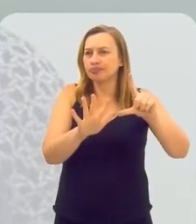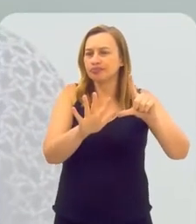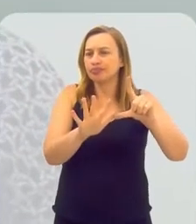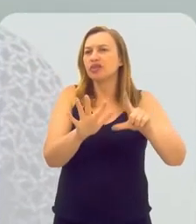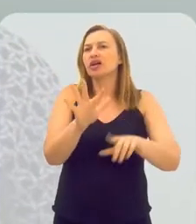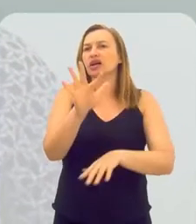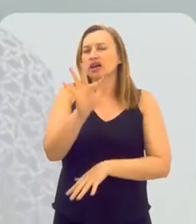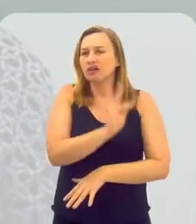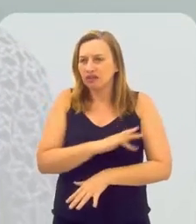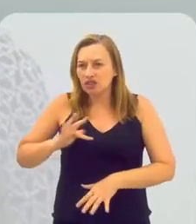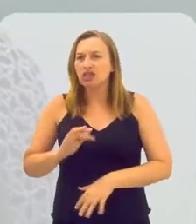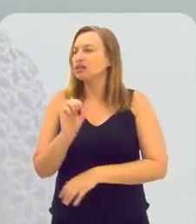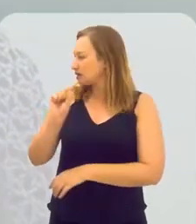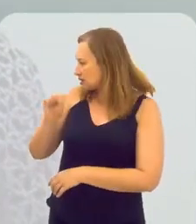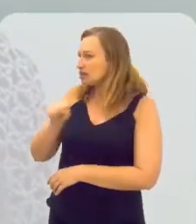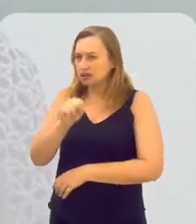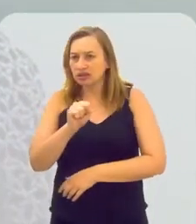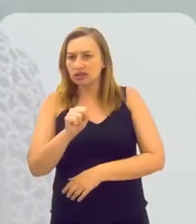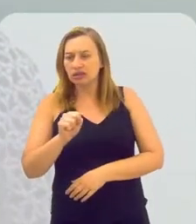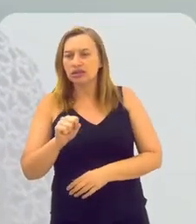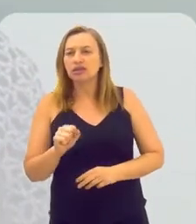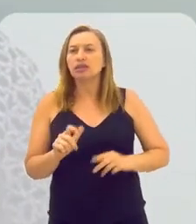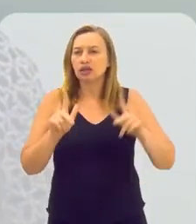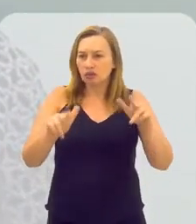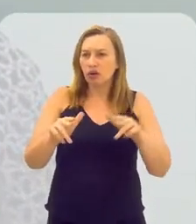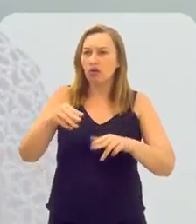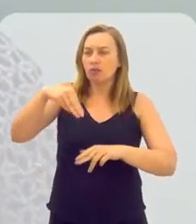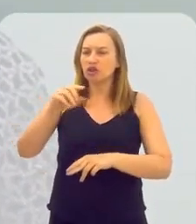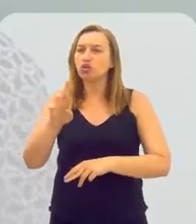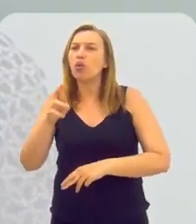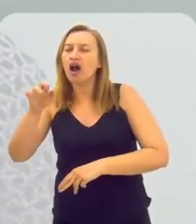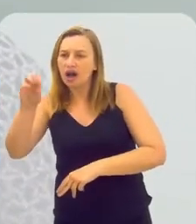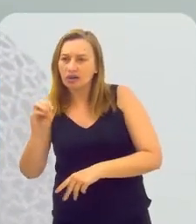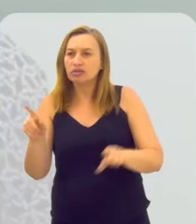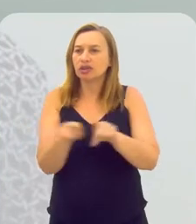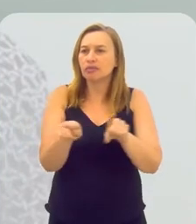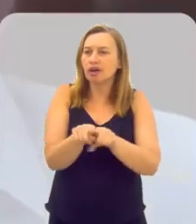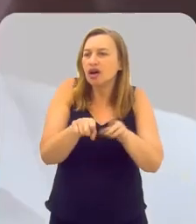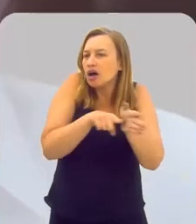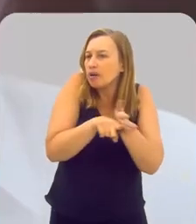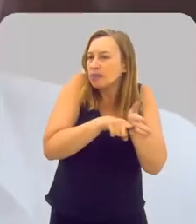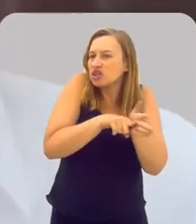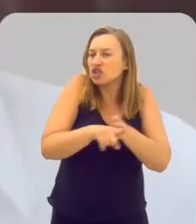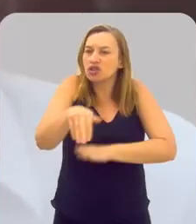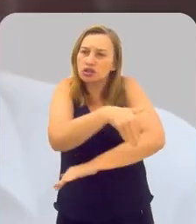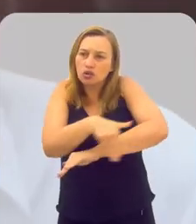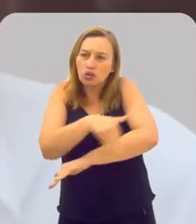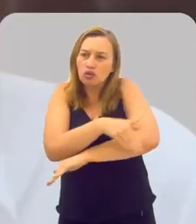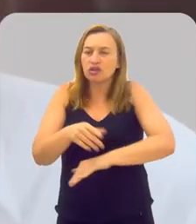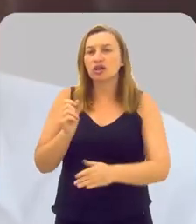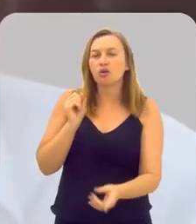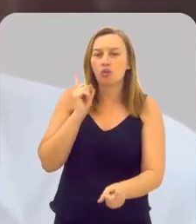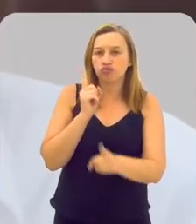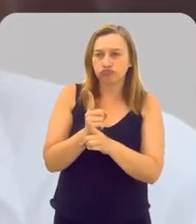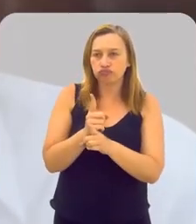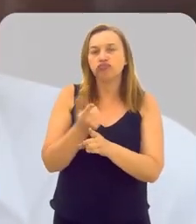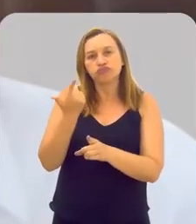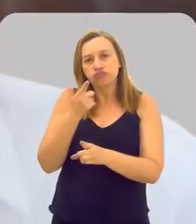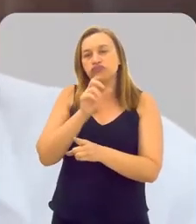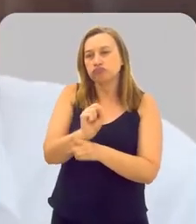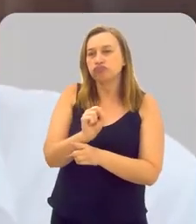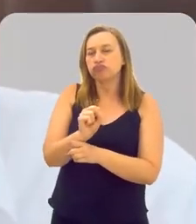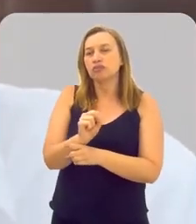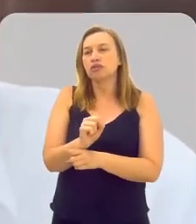da Firjan? Sim, esse material está disponível no site da Firjan, assim como o anuário também. Se numa pesquisa de Google fácil,